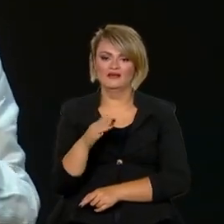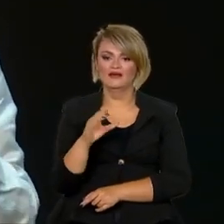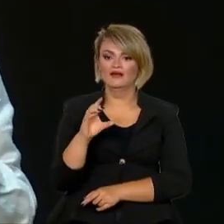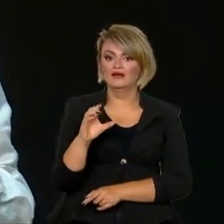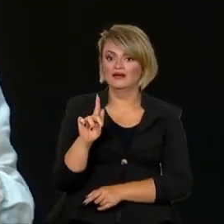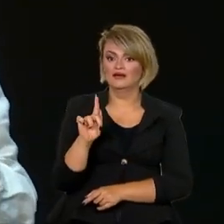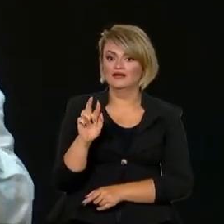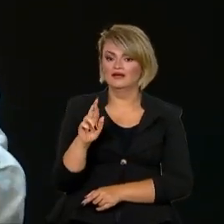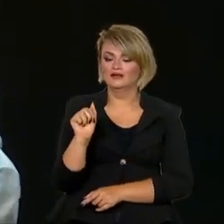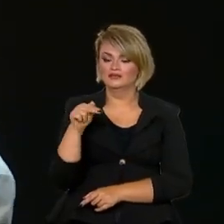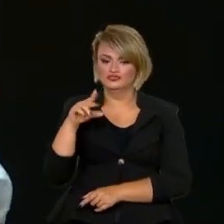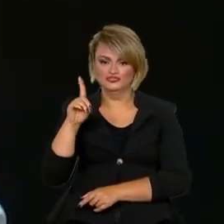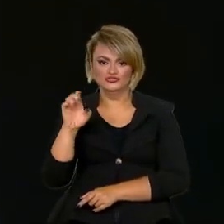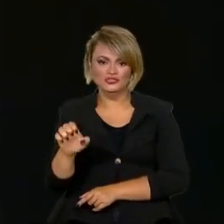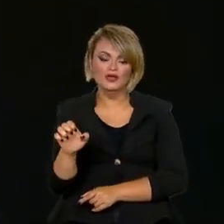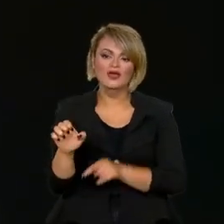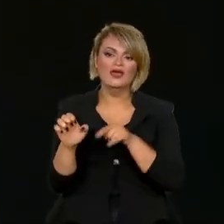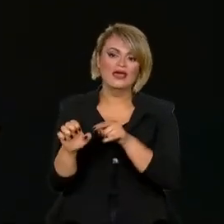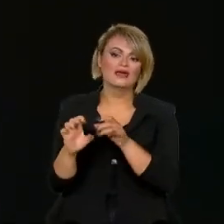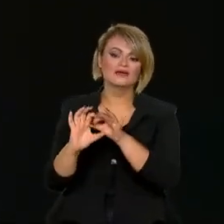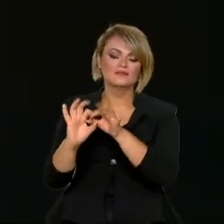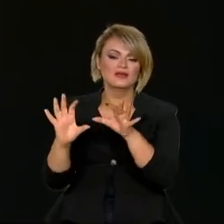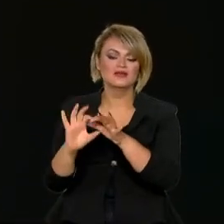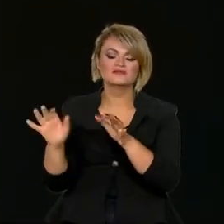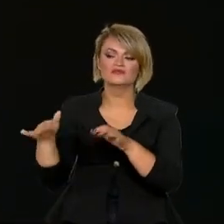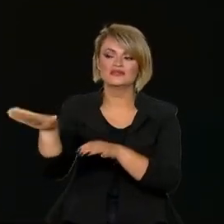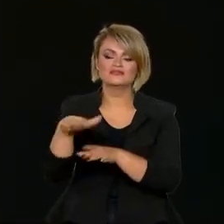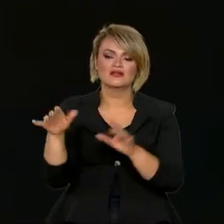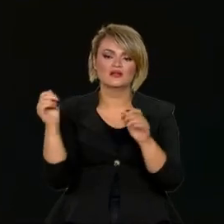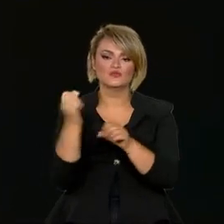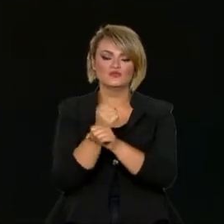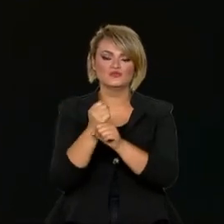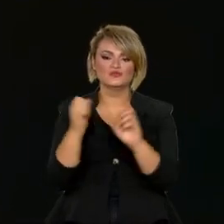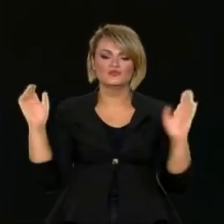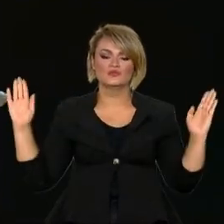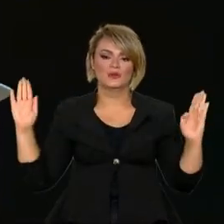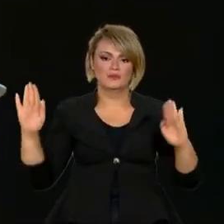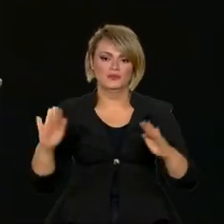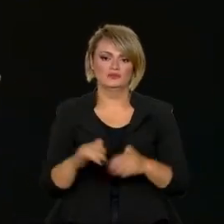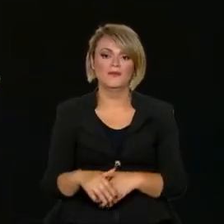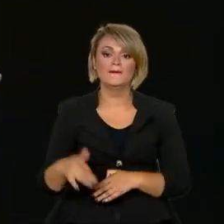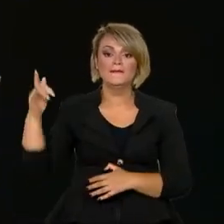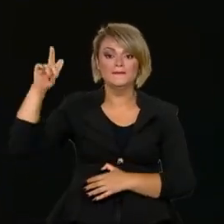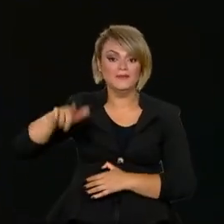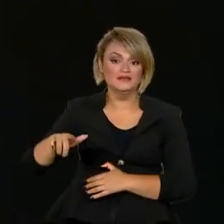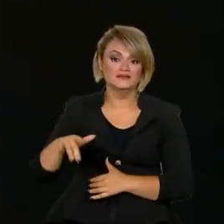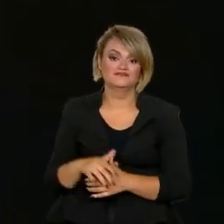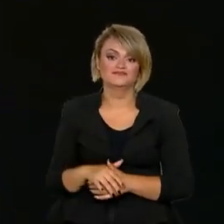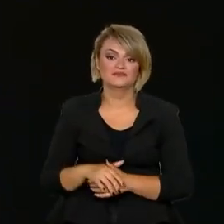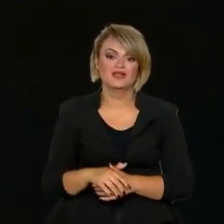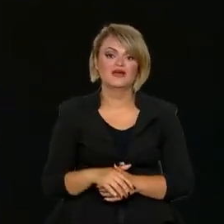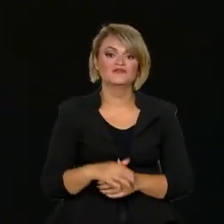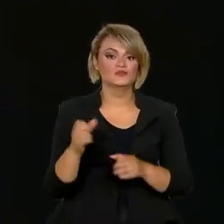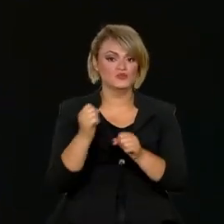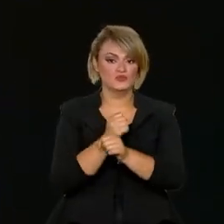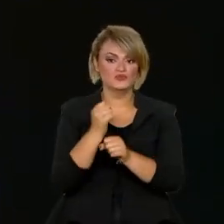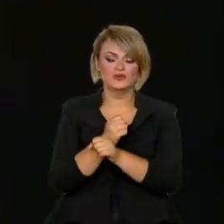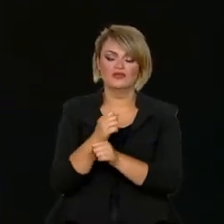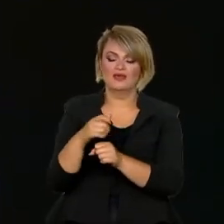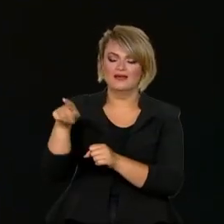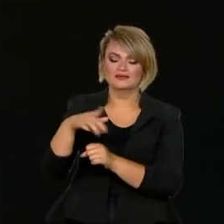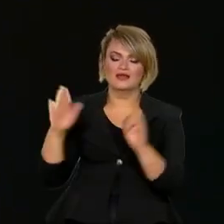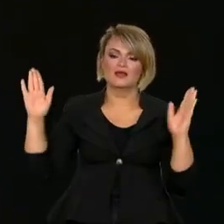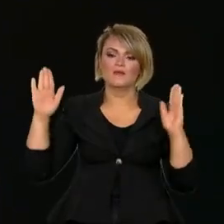investimentos relativos à concessão do aeroporto. Além disso, vamos iniciar o aeroporto de Patos,